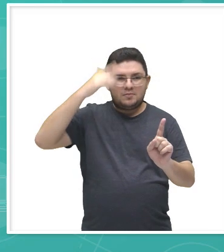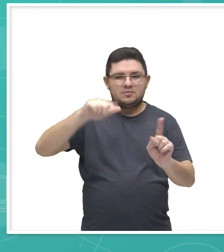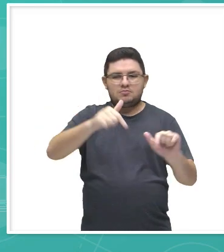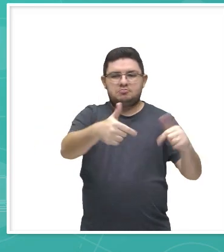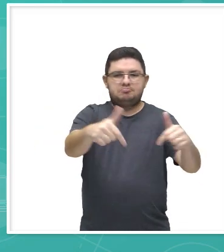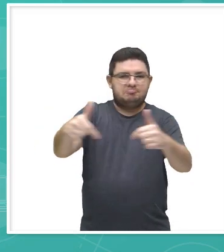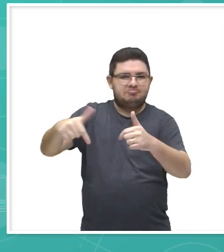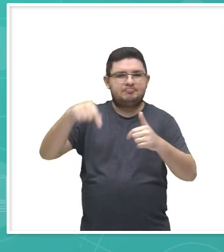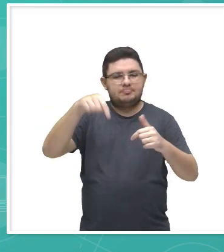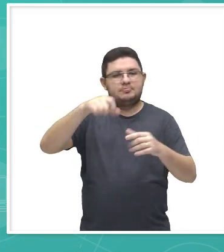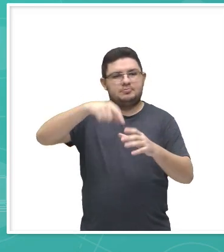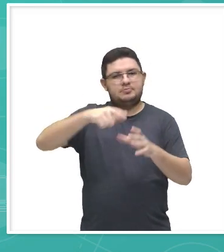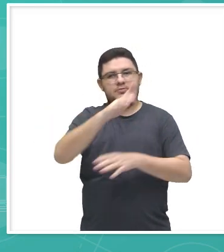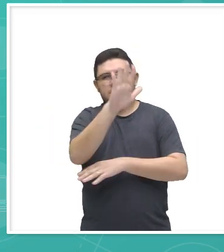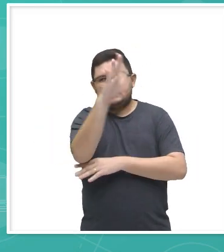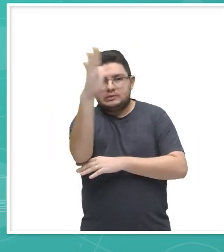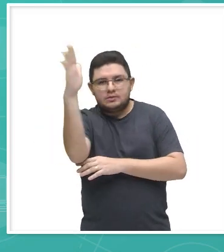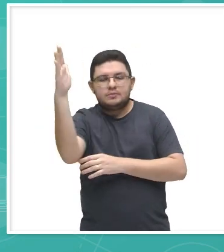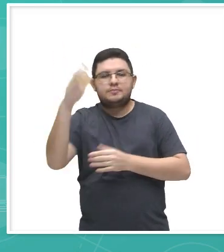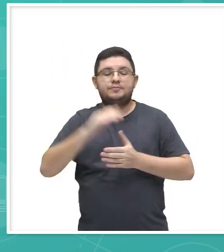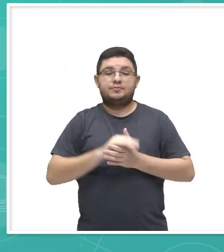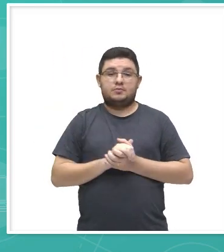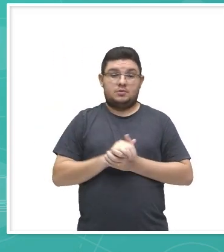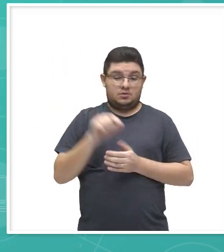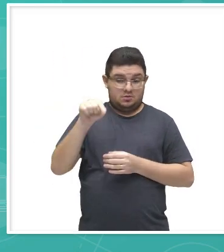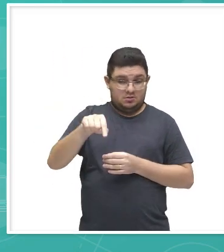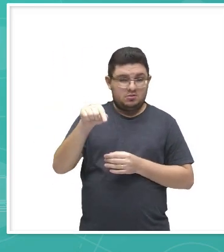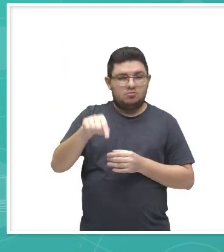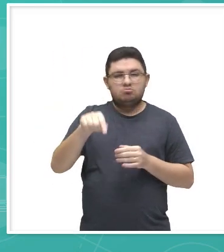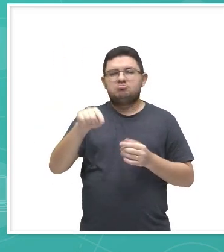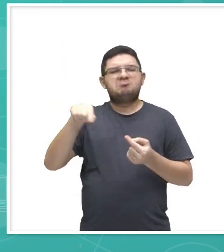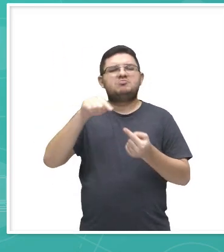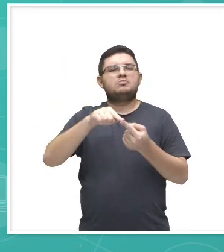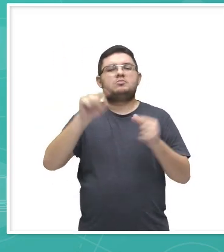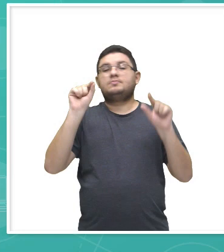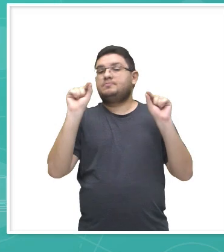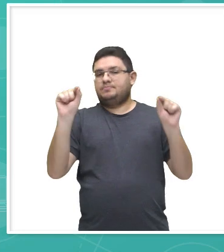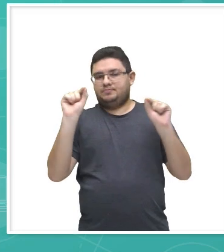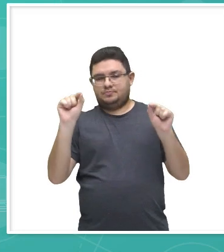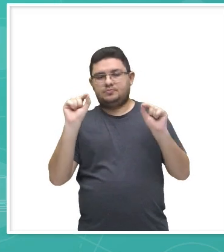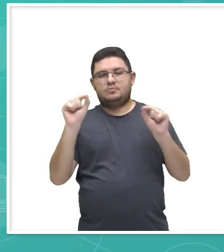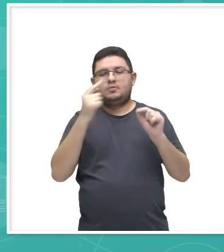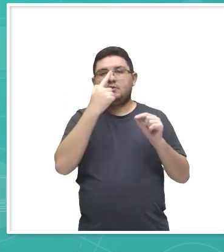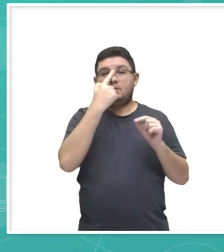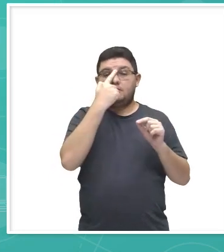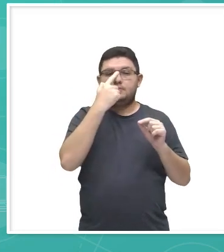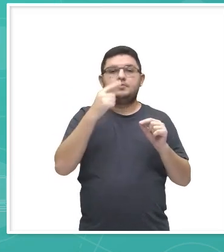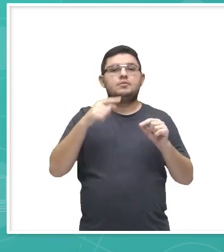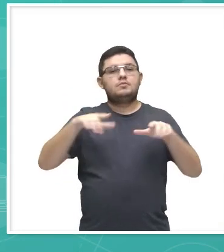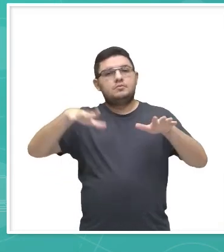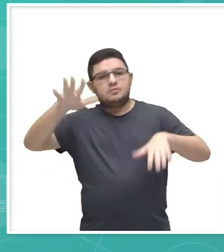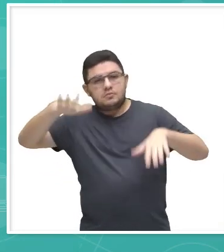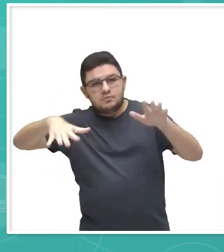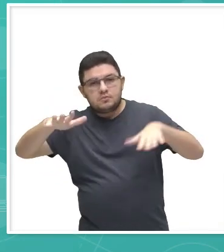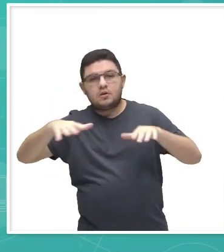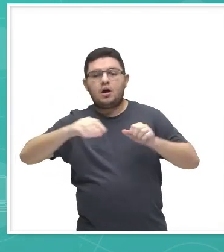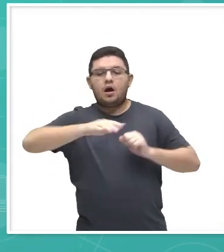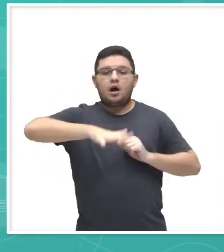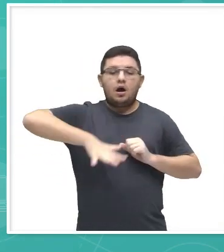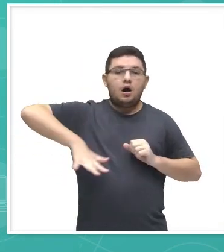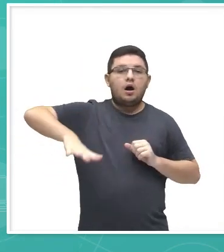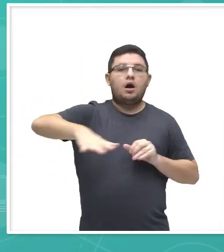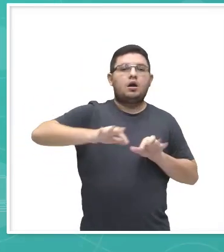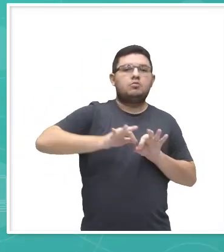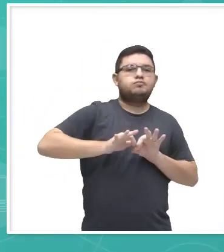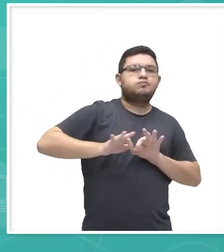de agricultura, ele acaba visando com relação à quantidade de terras que vai ser explorada ali